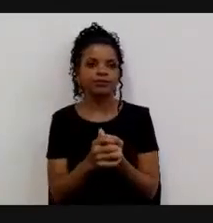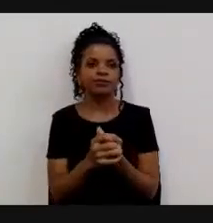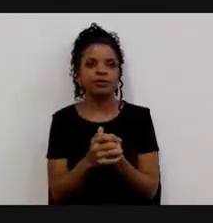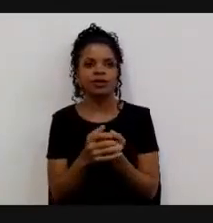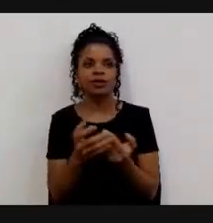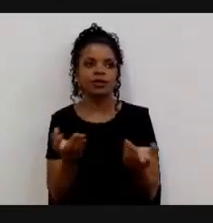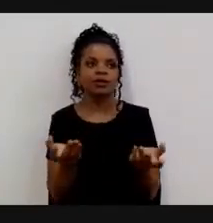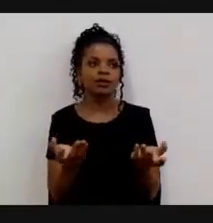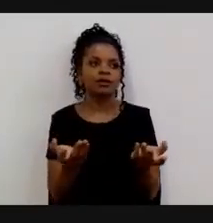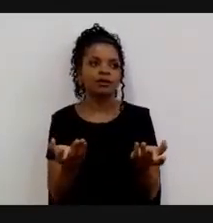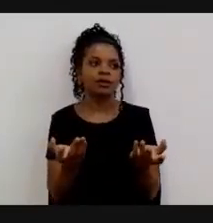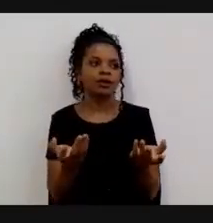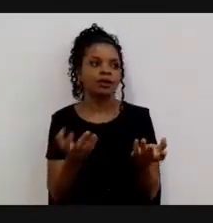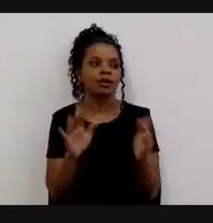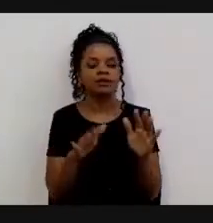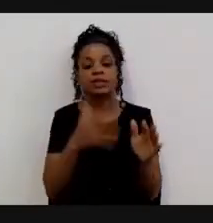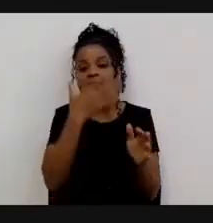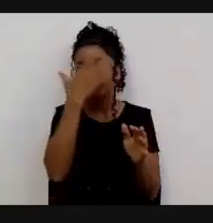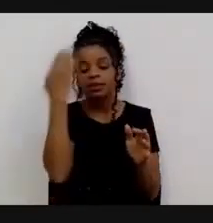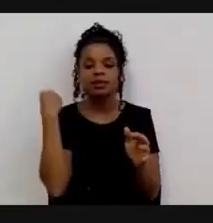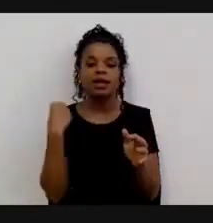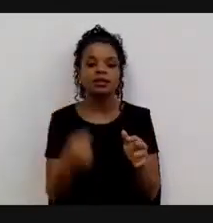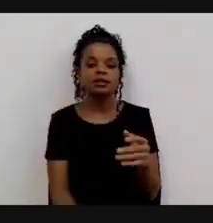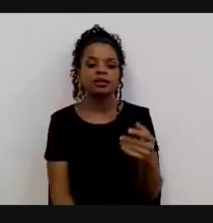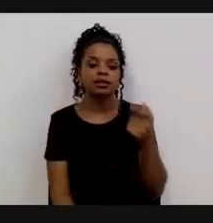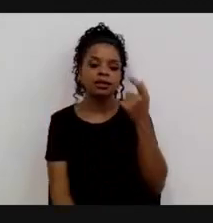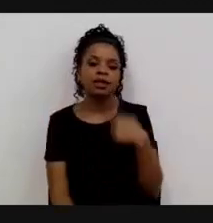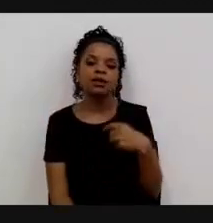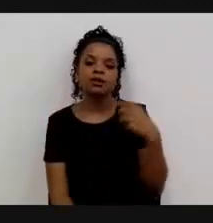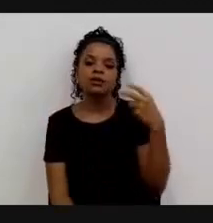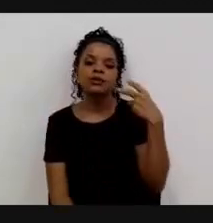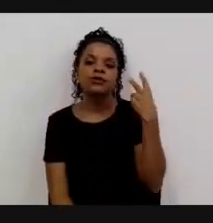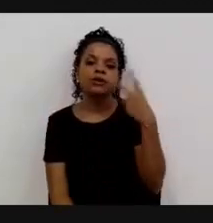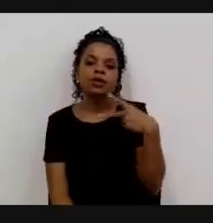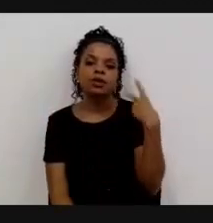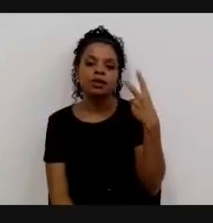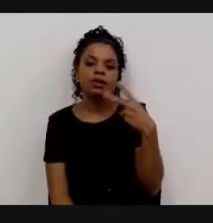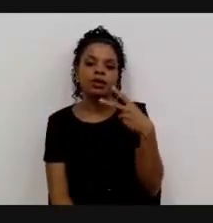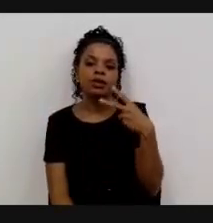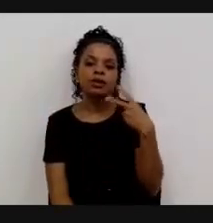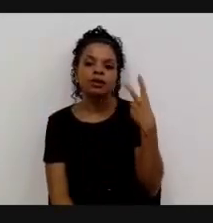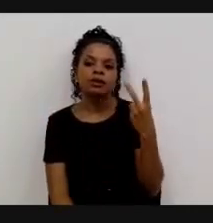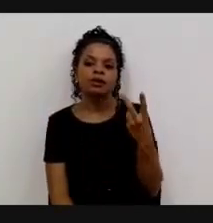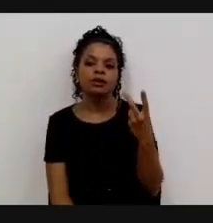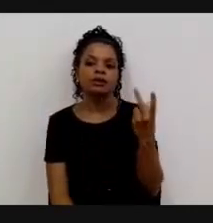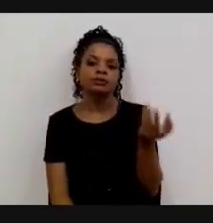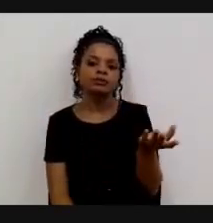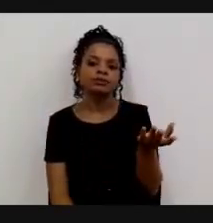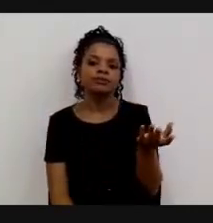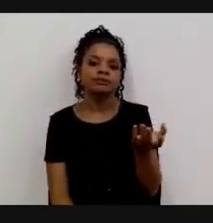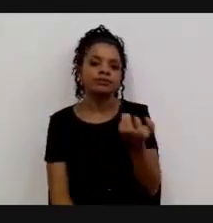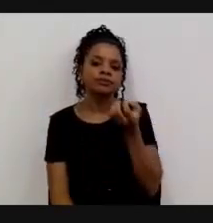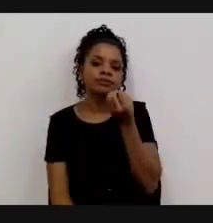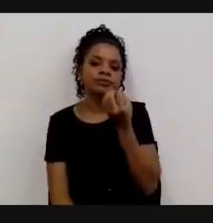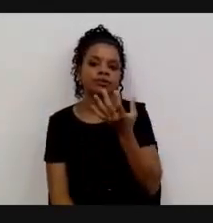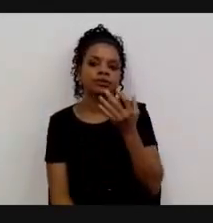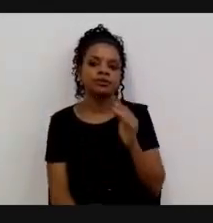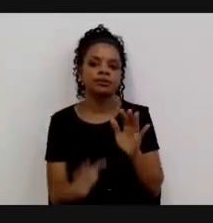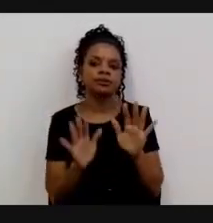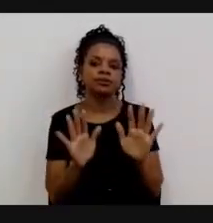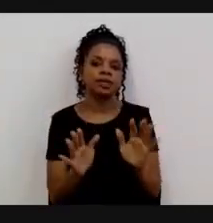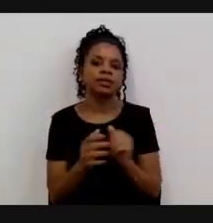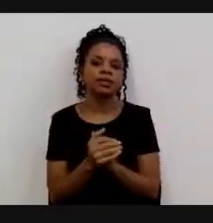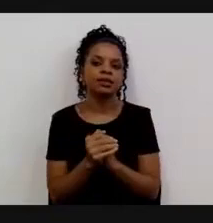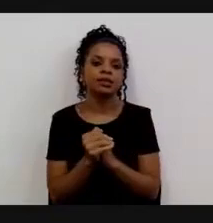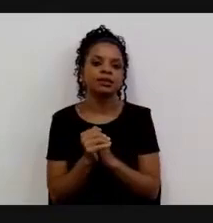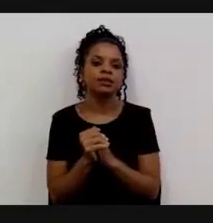uma situação que até esquecem que eu sou vereador. Até esquecem que eu sou vereador lá. Então, é gostoso. Mas essa garantia,